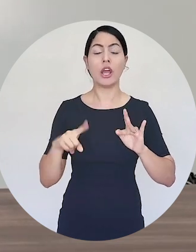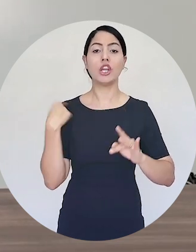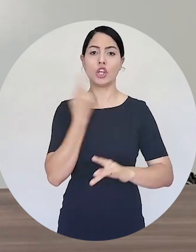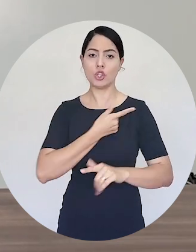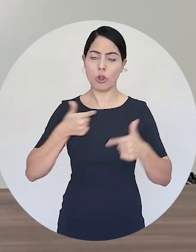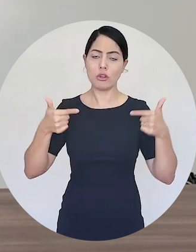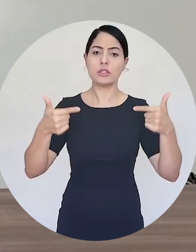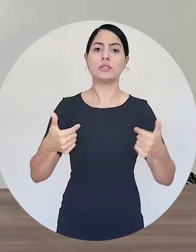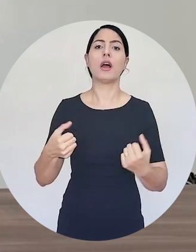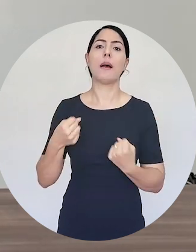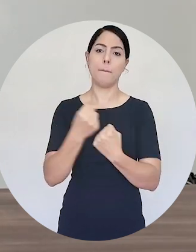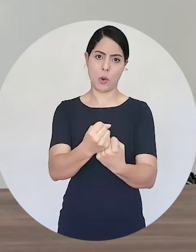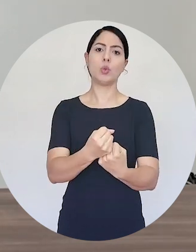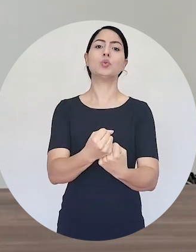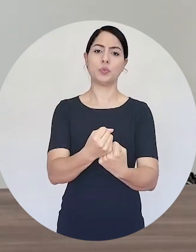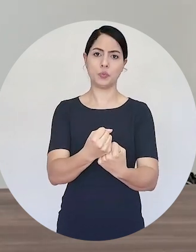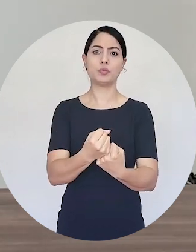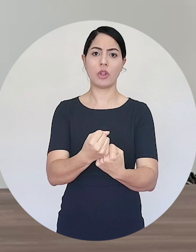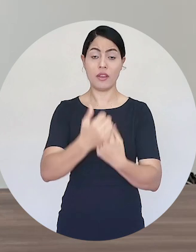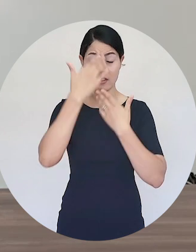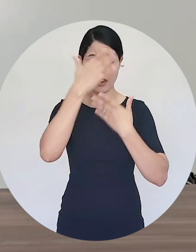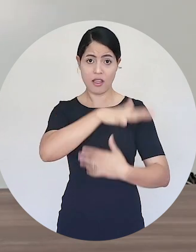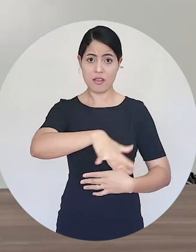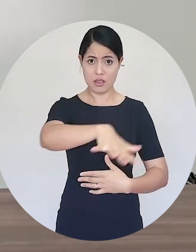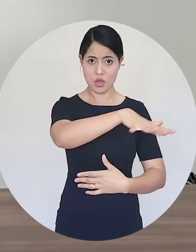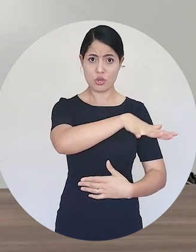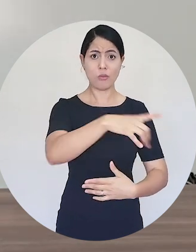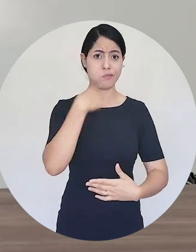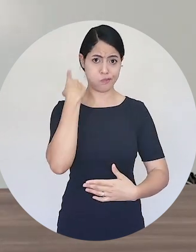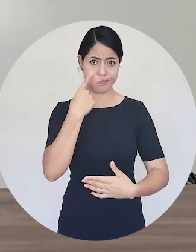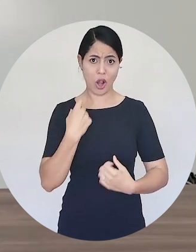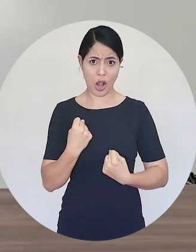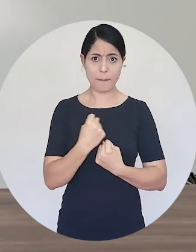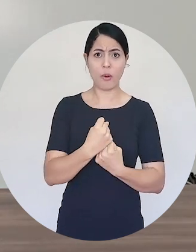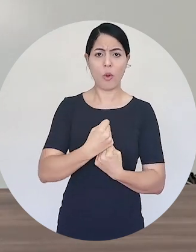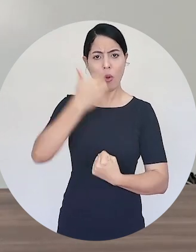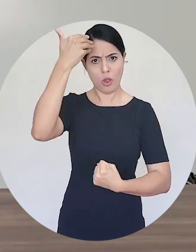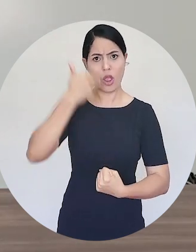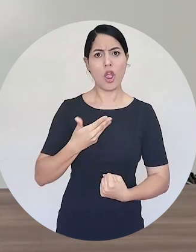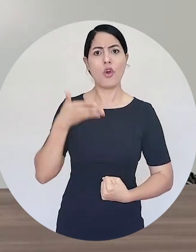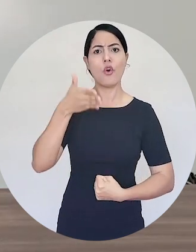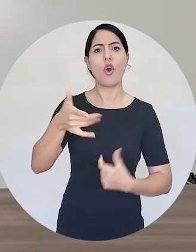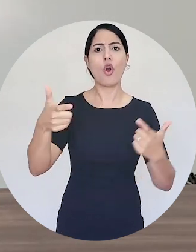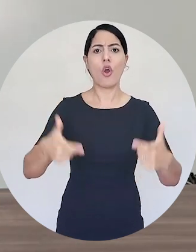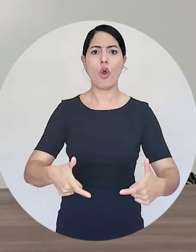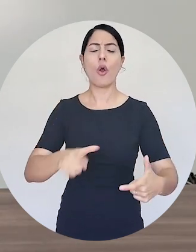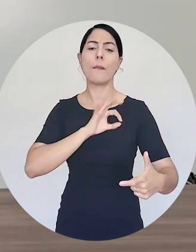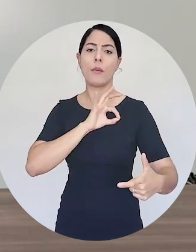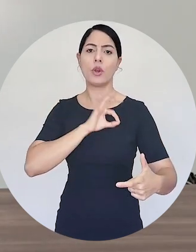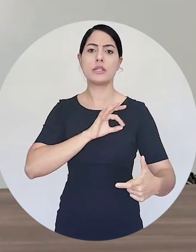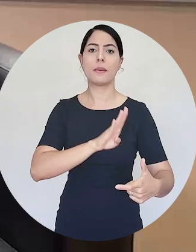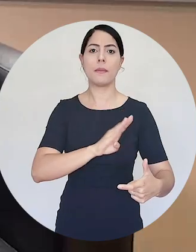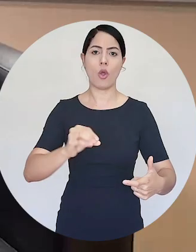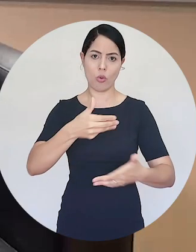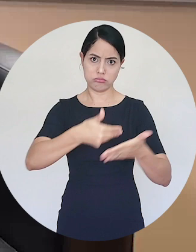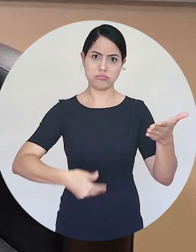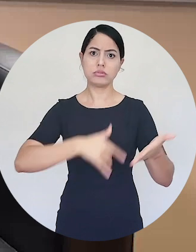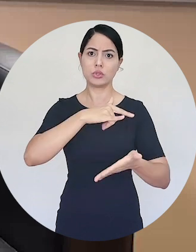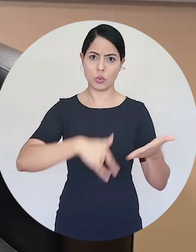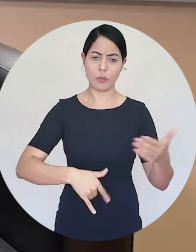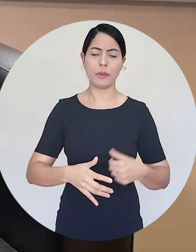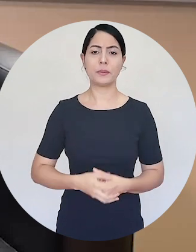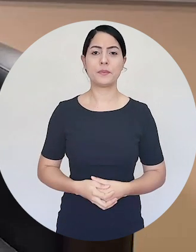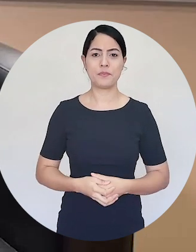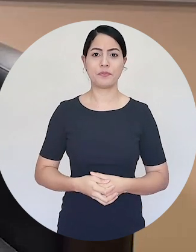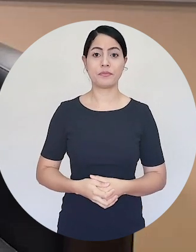Com o apoio dos meus colegas advogados das prerrogativas, eu resolvi ir na central de polícia prestar um BO. Em contato já